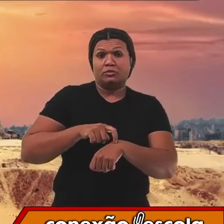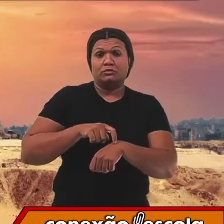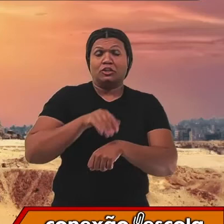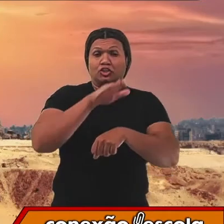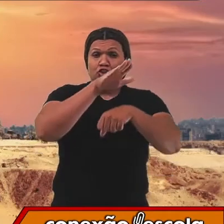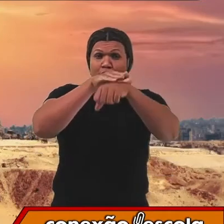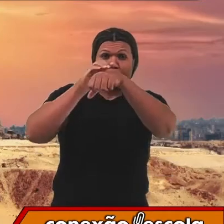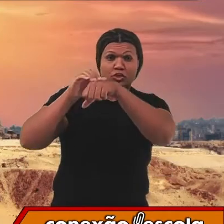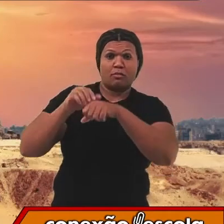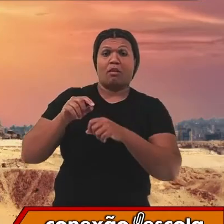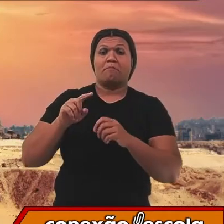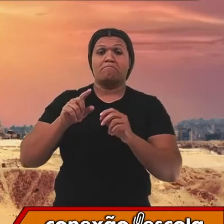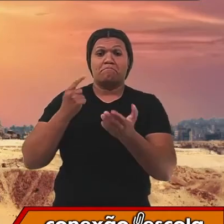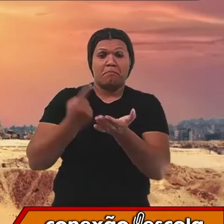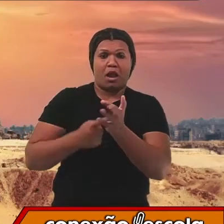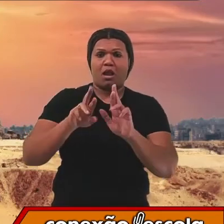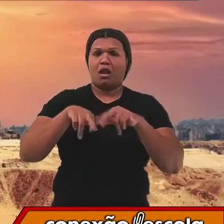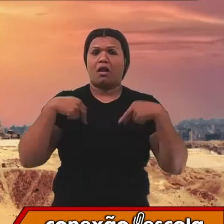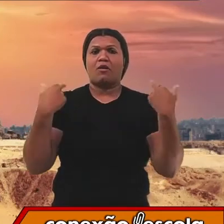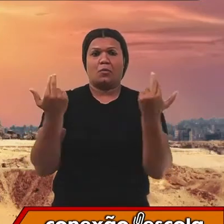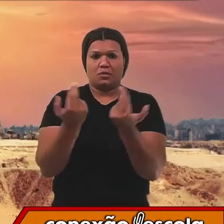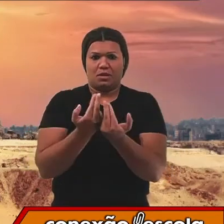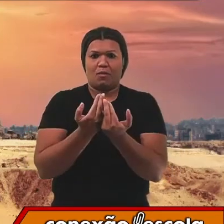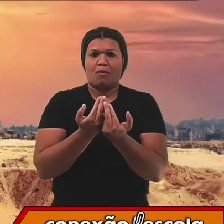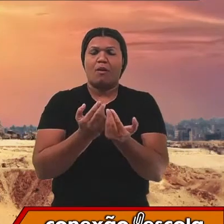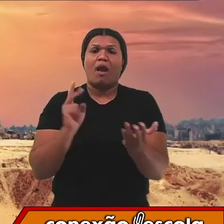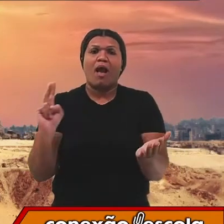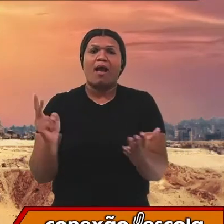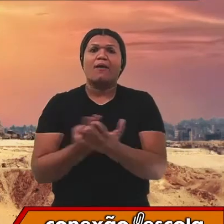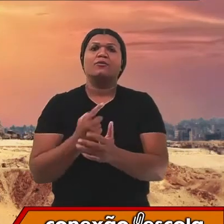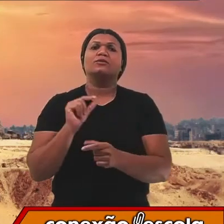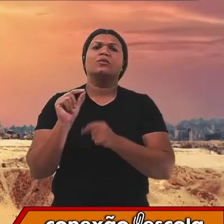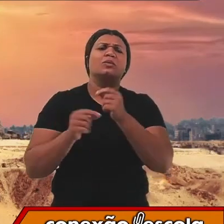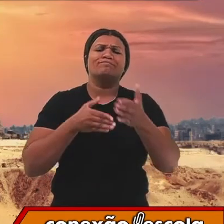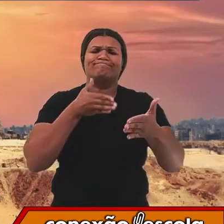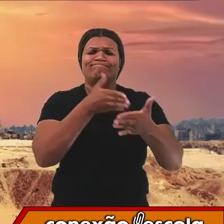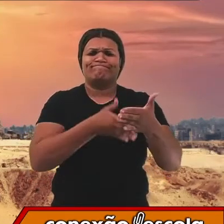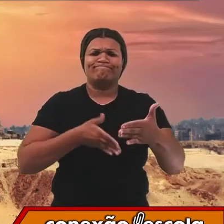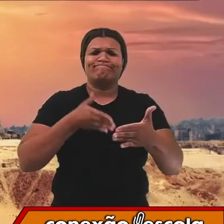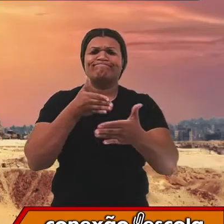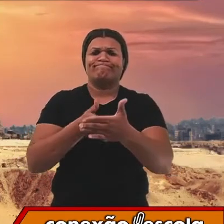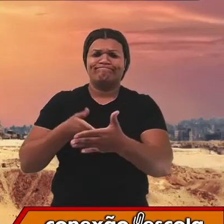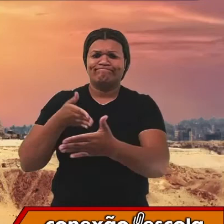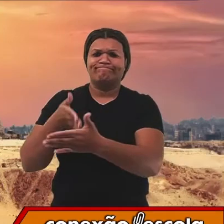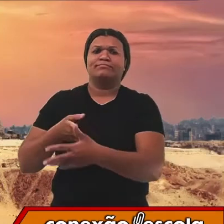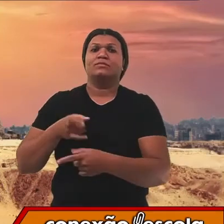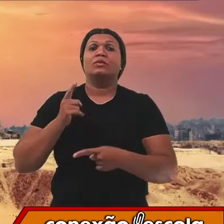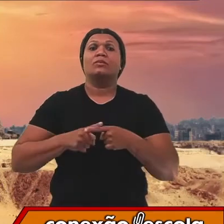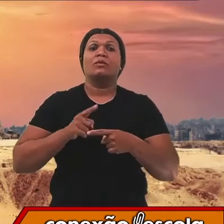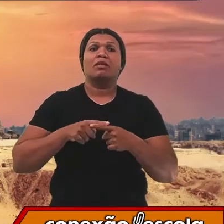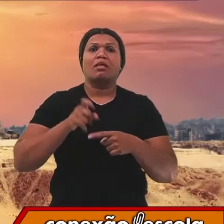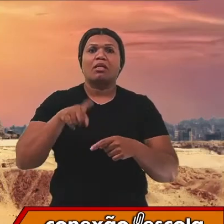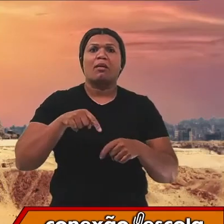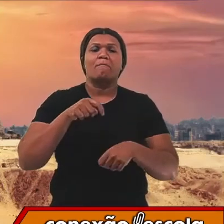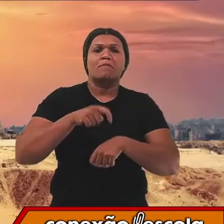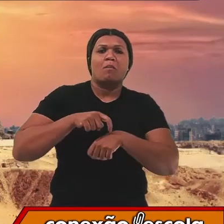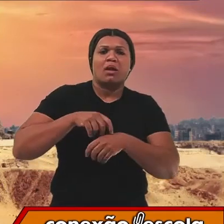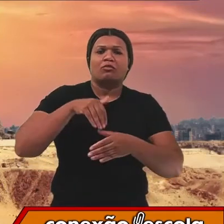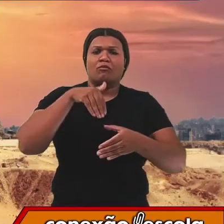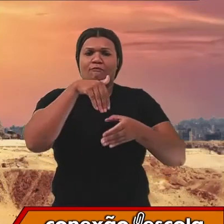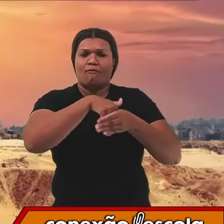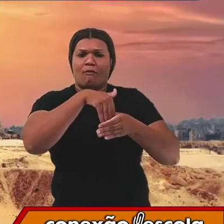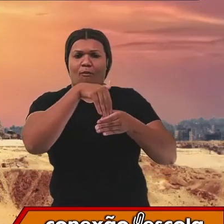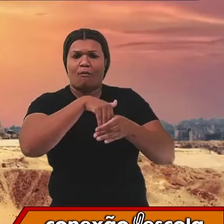Estados Gerais, acontece um impasse. Por quê? Na questão do voto, o voto seria por